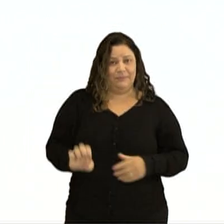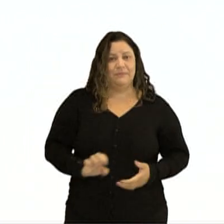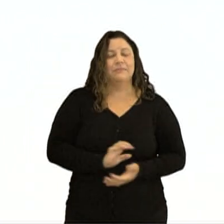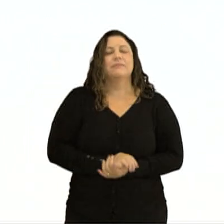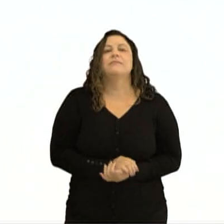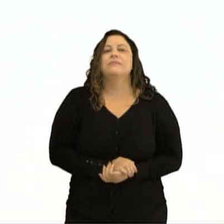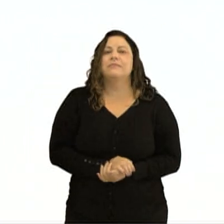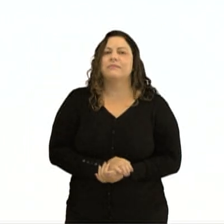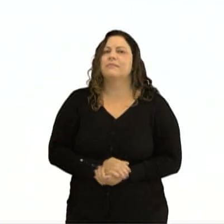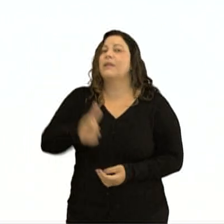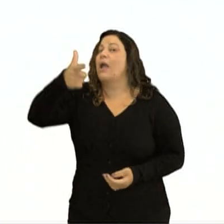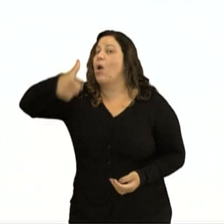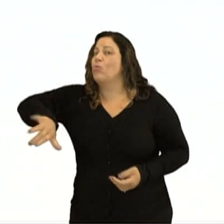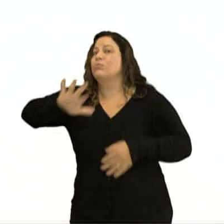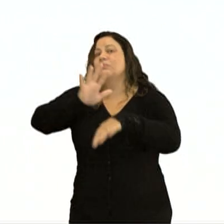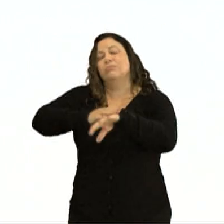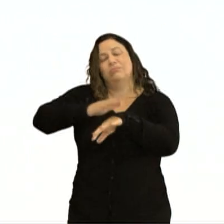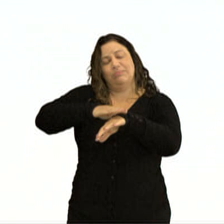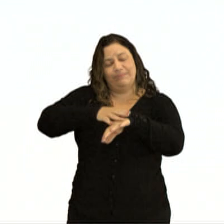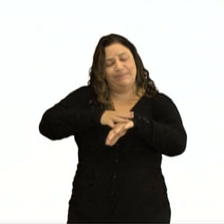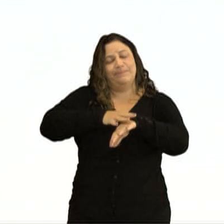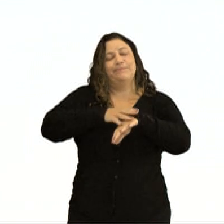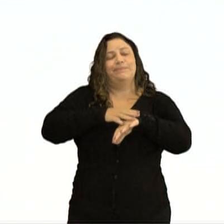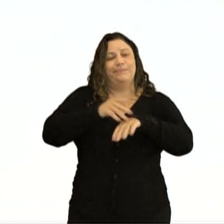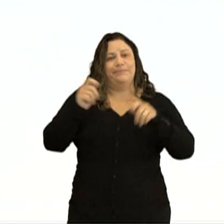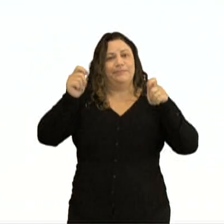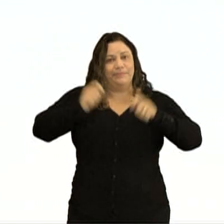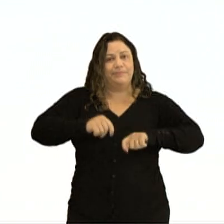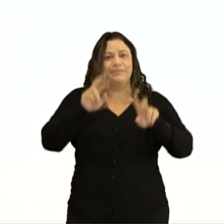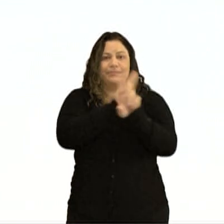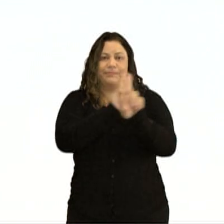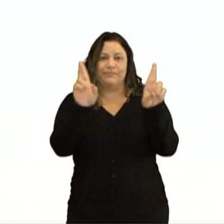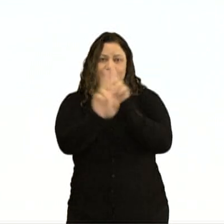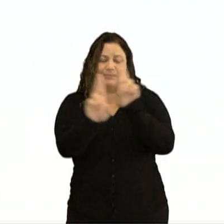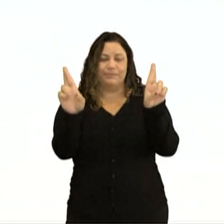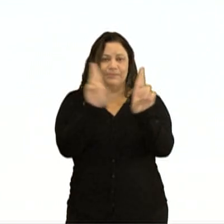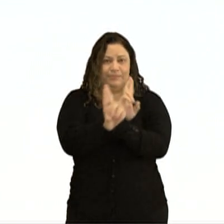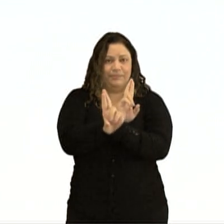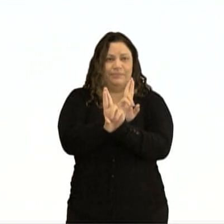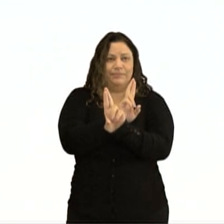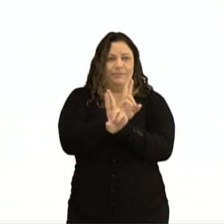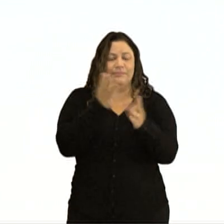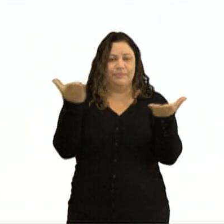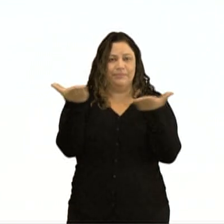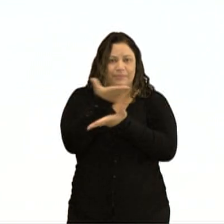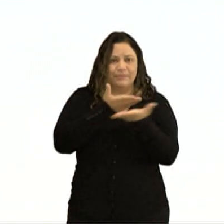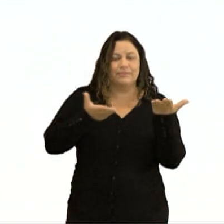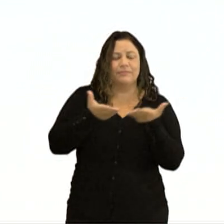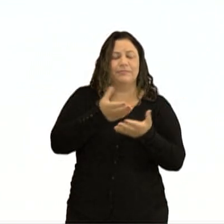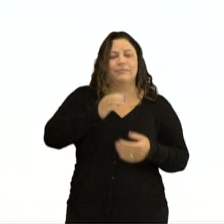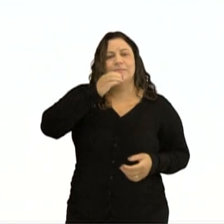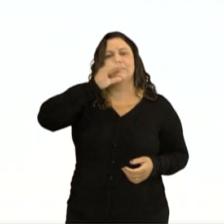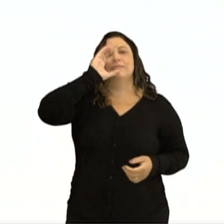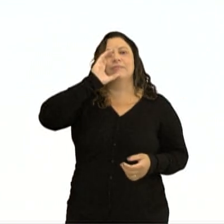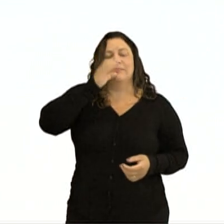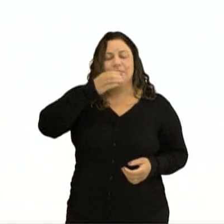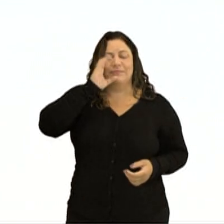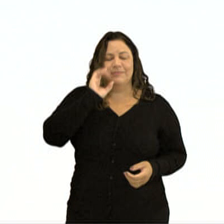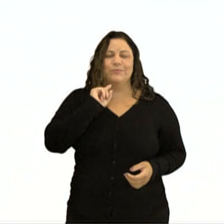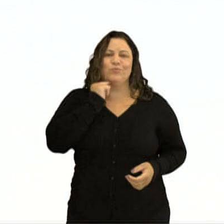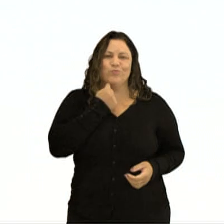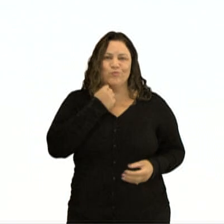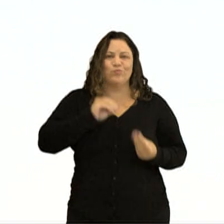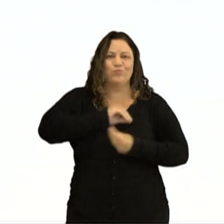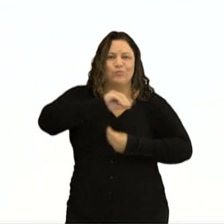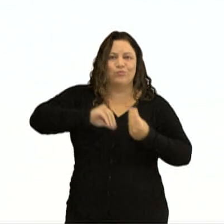toxoplasmose. É uma outra doença que está ali relacionada com o consumo de água